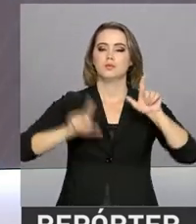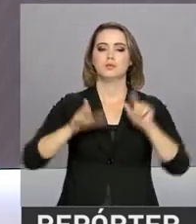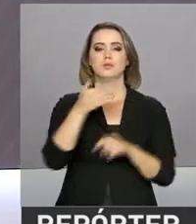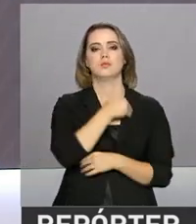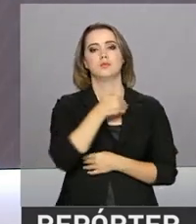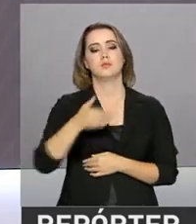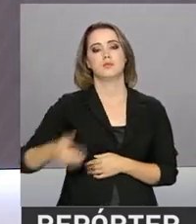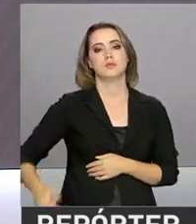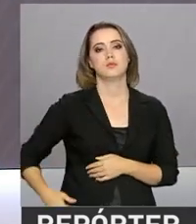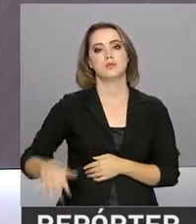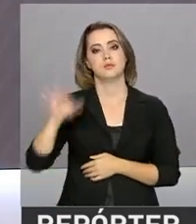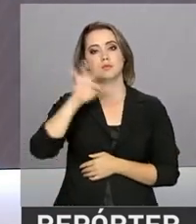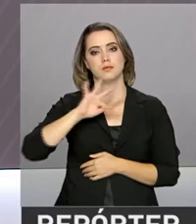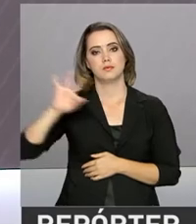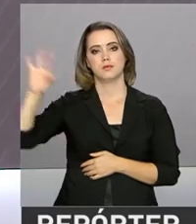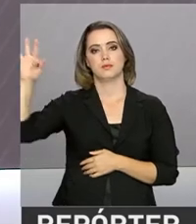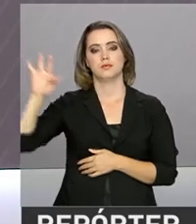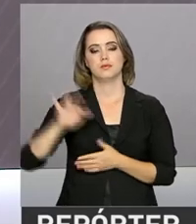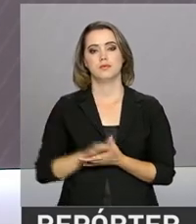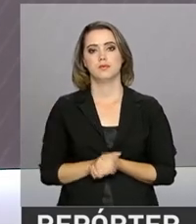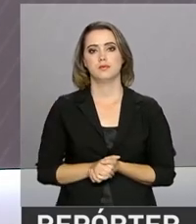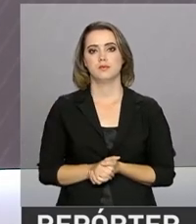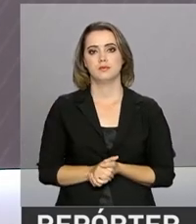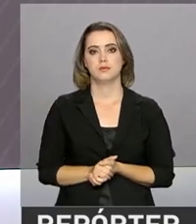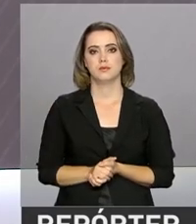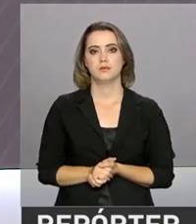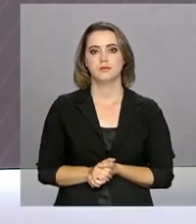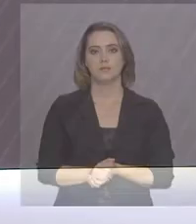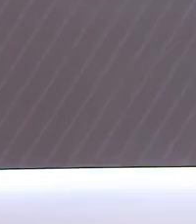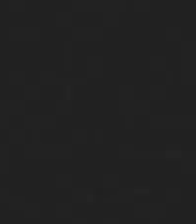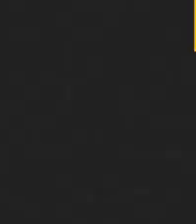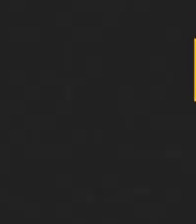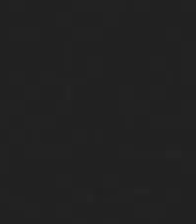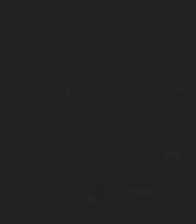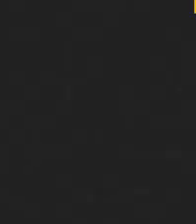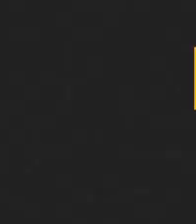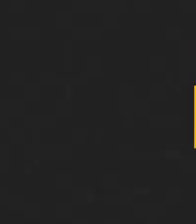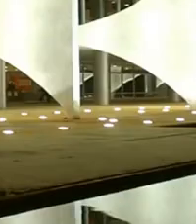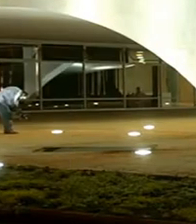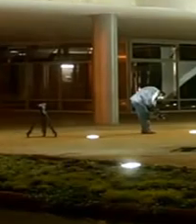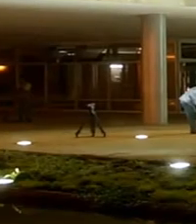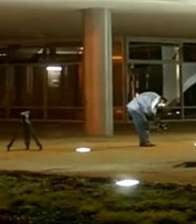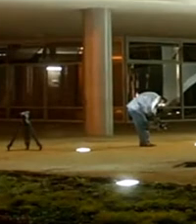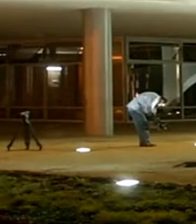com a gente aqui na NBR, a TV do Governo Federal.